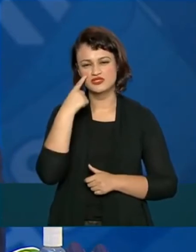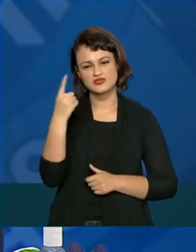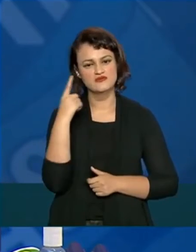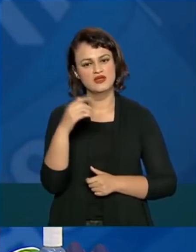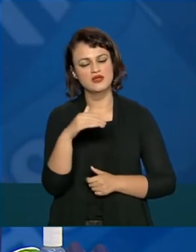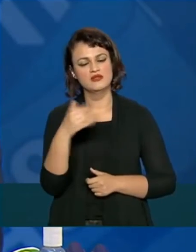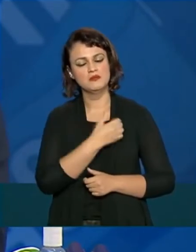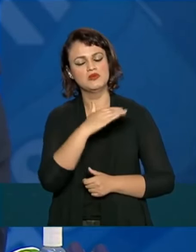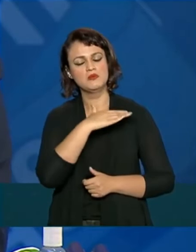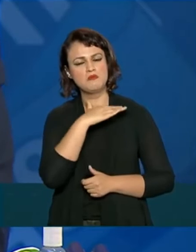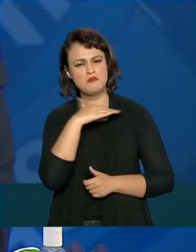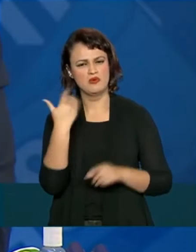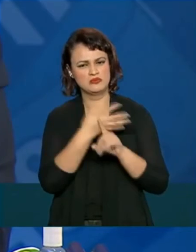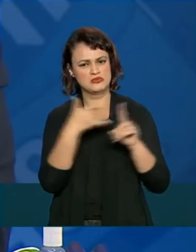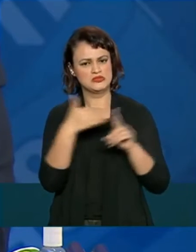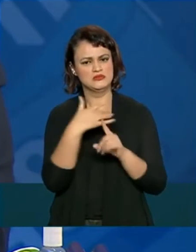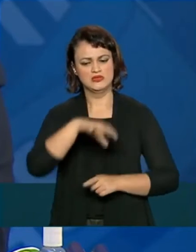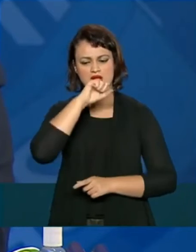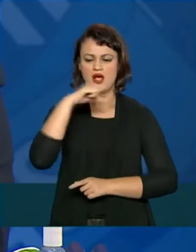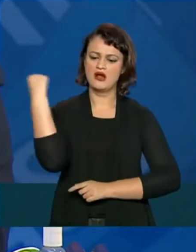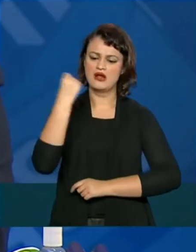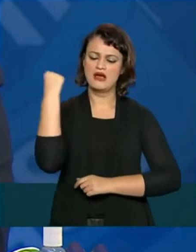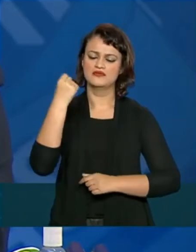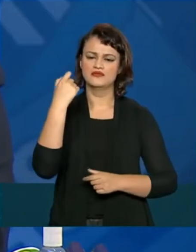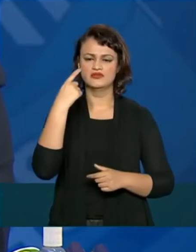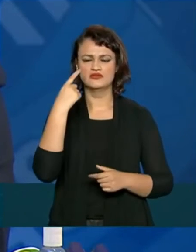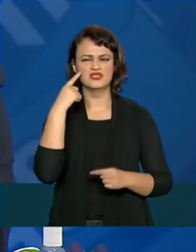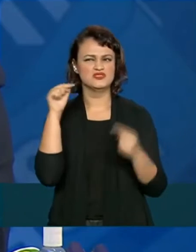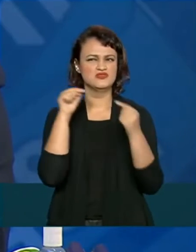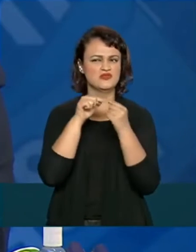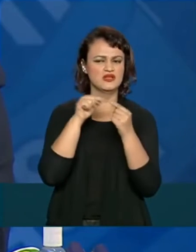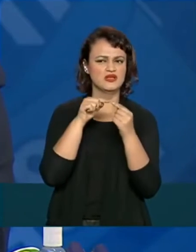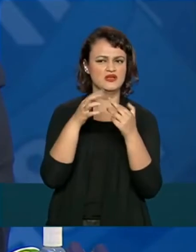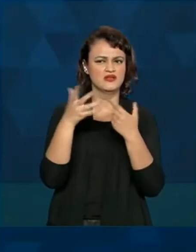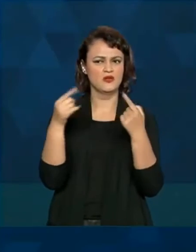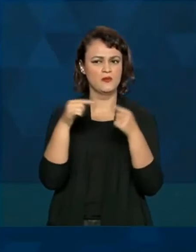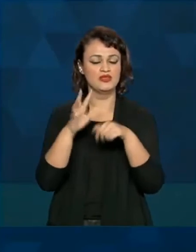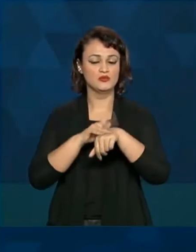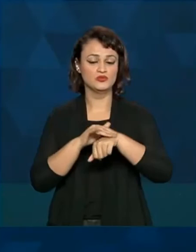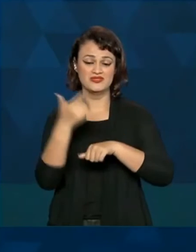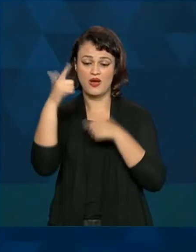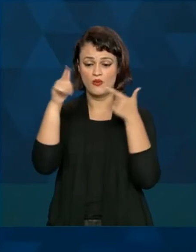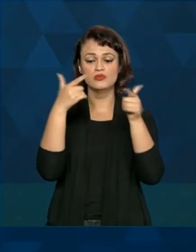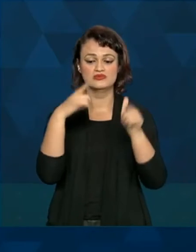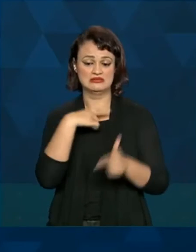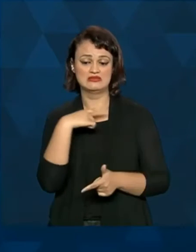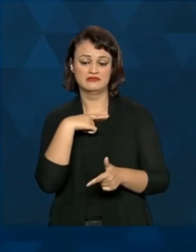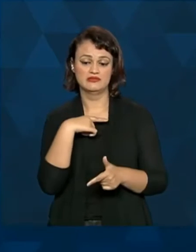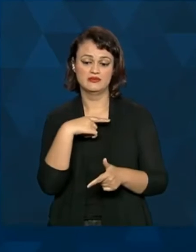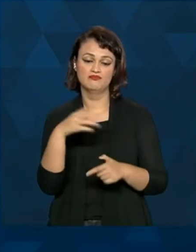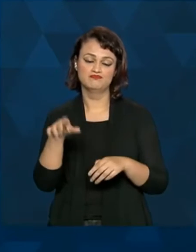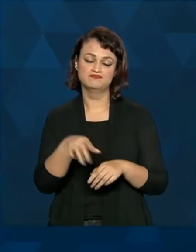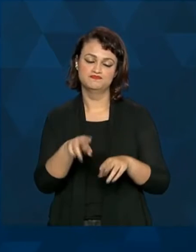por síndrome respiratória aguda grave correlacionados com comorbidades, a gente verifica que tem